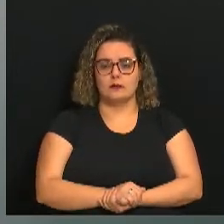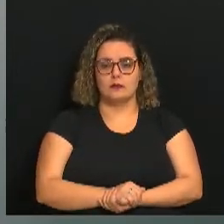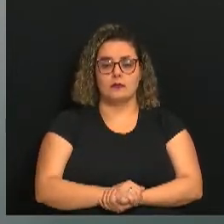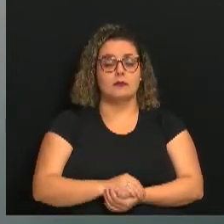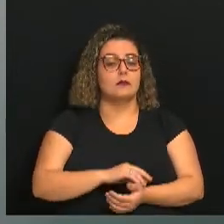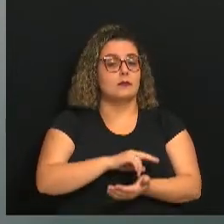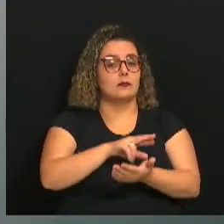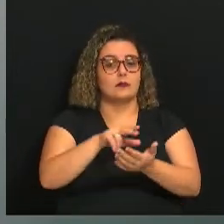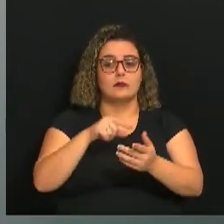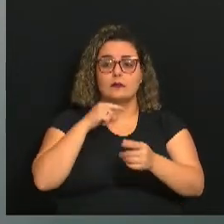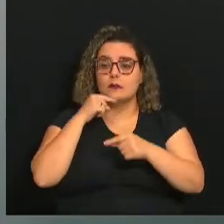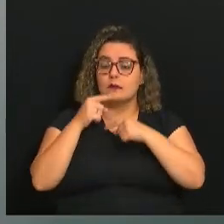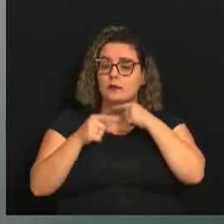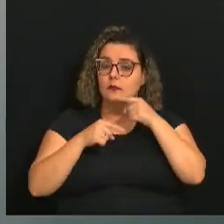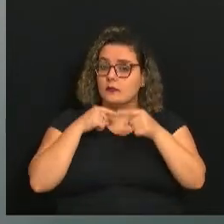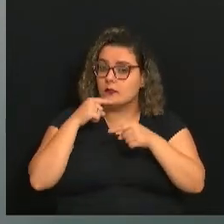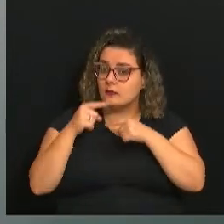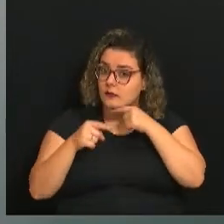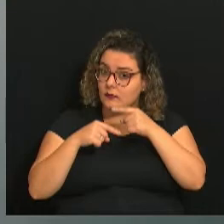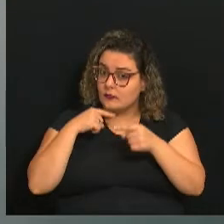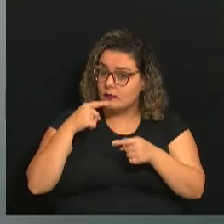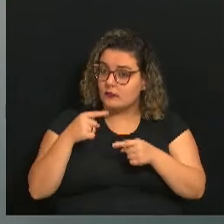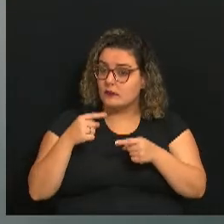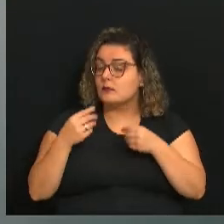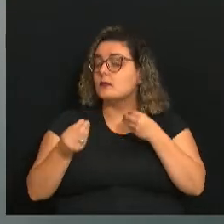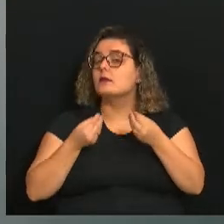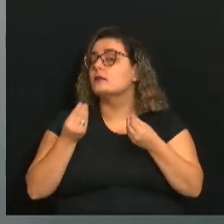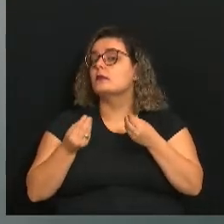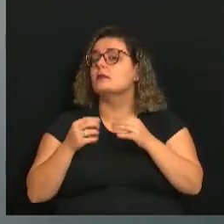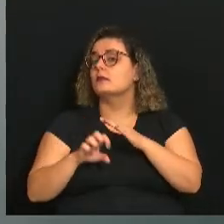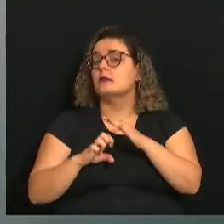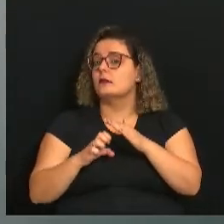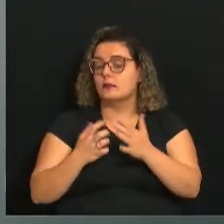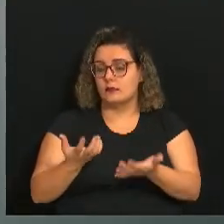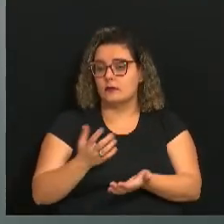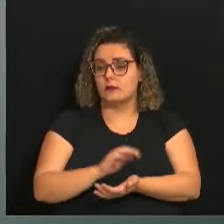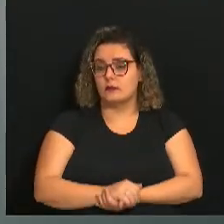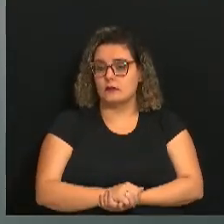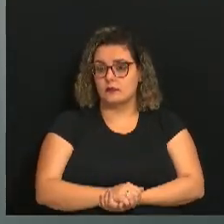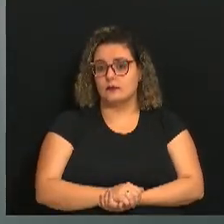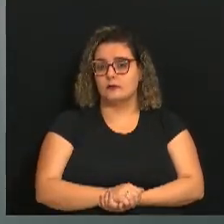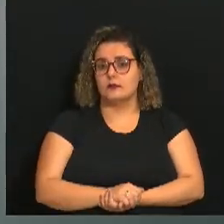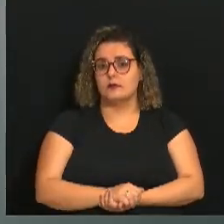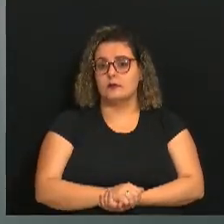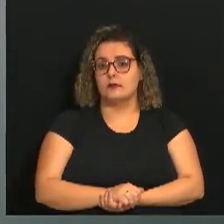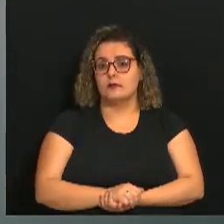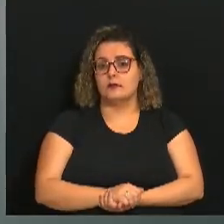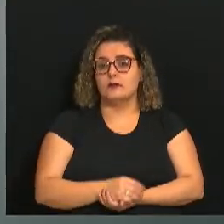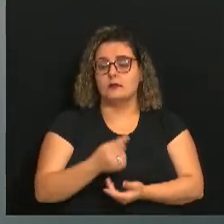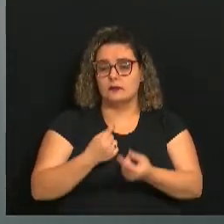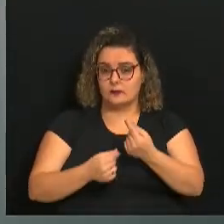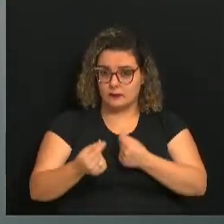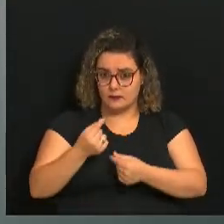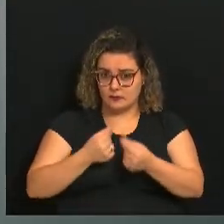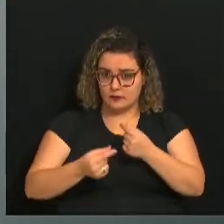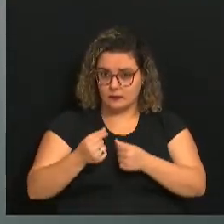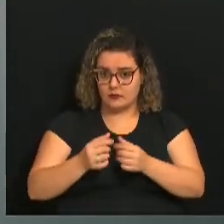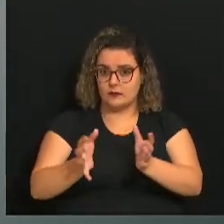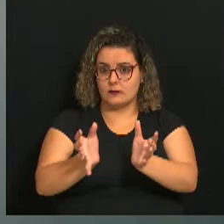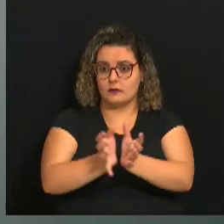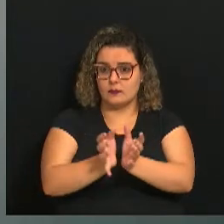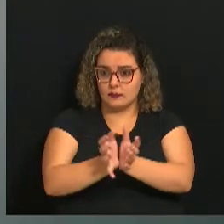dúvidas sobre a condição da empresa. Tanto a condição financeira da empresa, quanto a condição